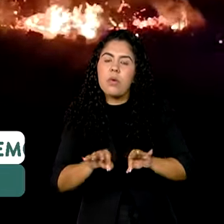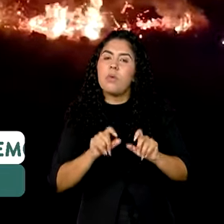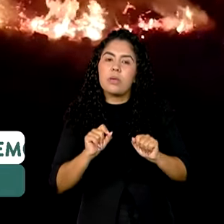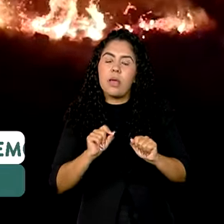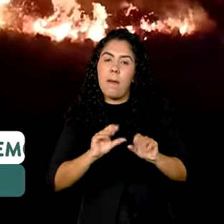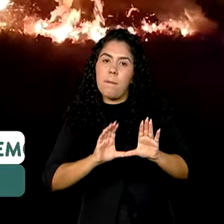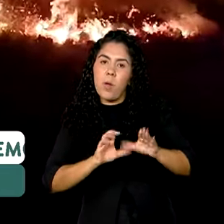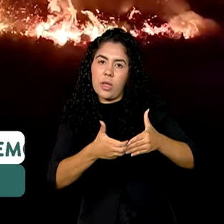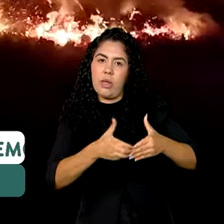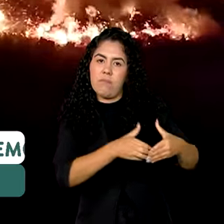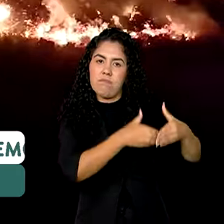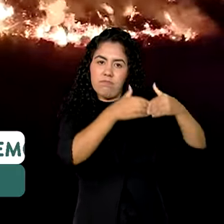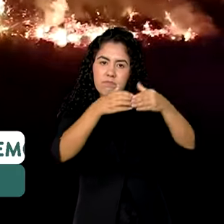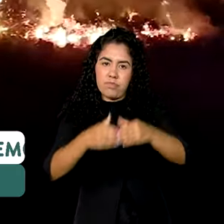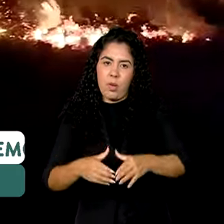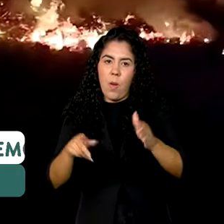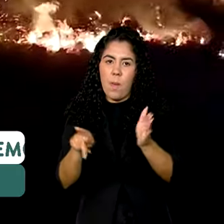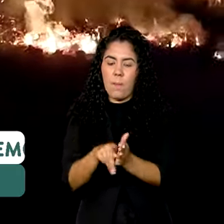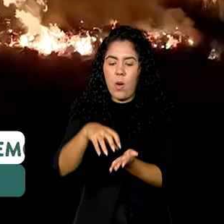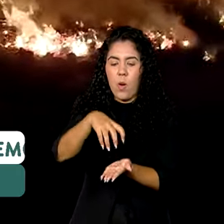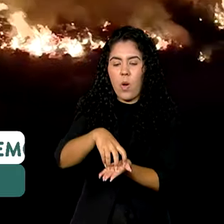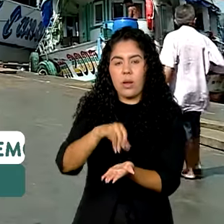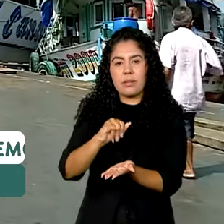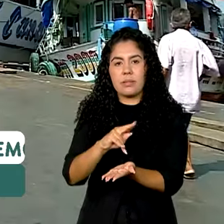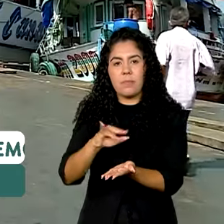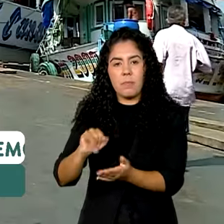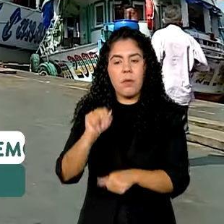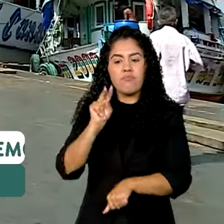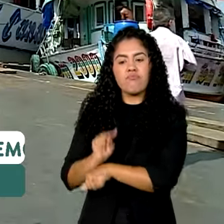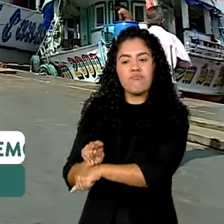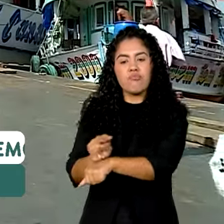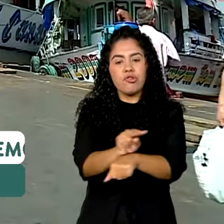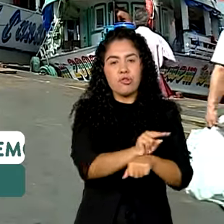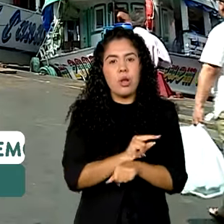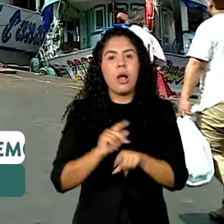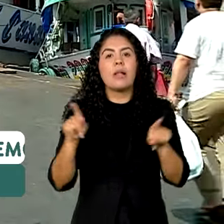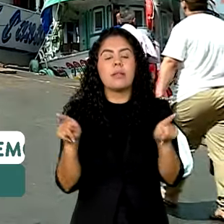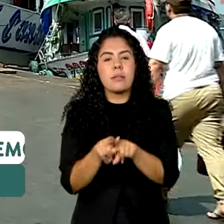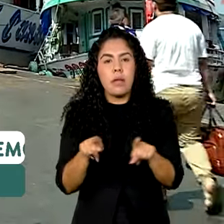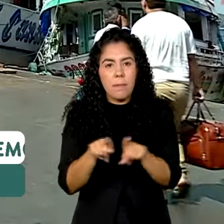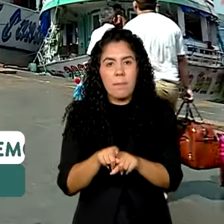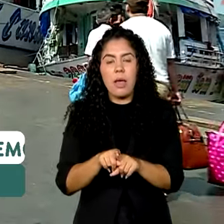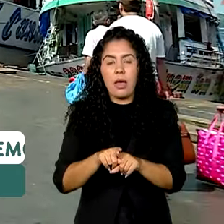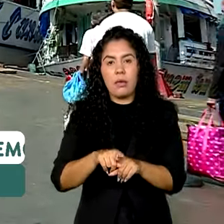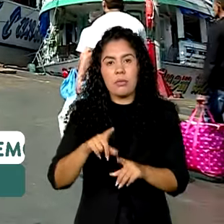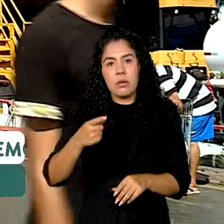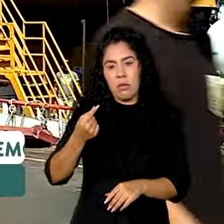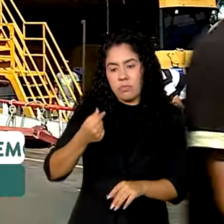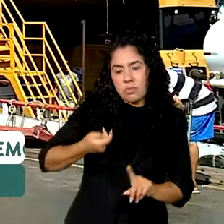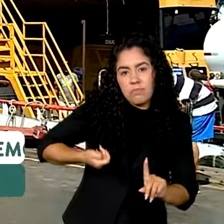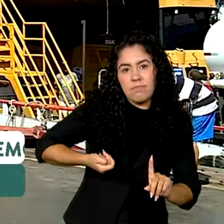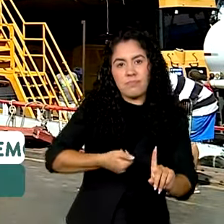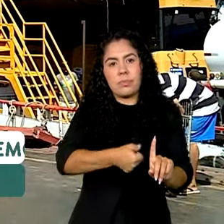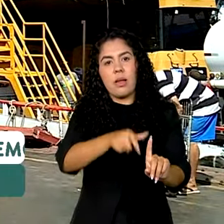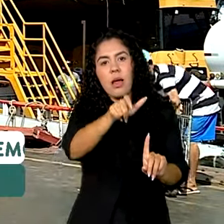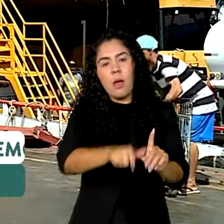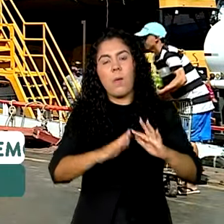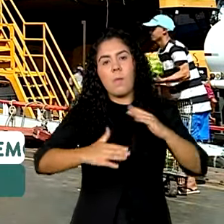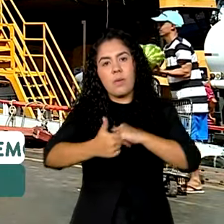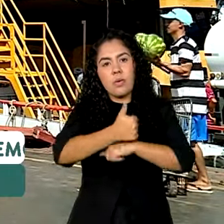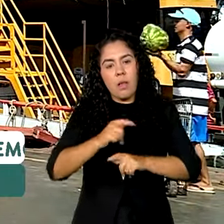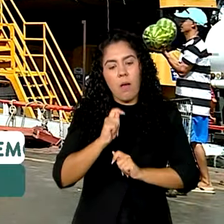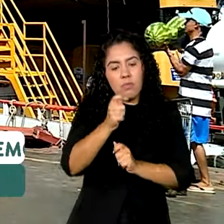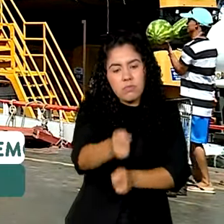fiscalização do ICM Bio e o pagamento de auxílio extraordinário para pescadores profissionais artesanais da região